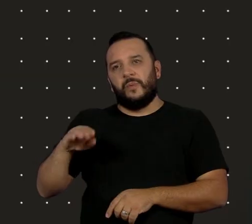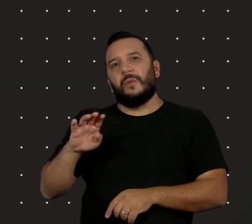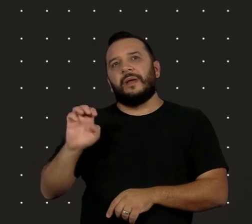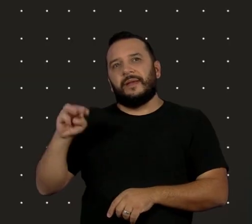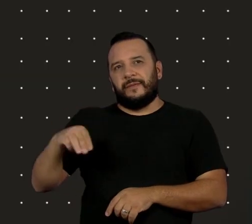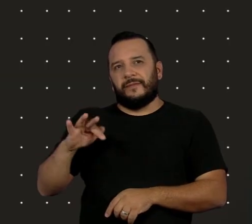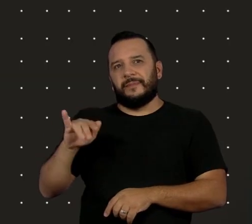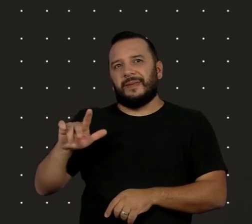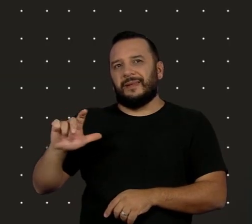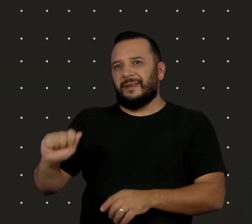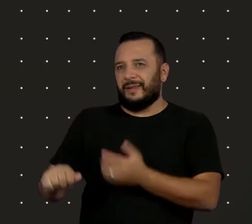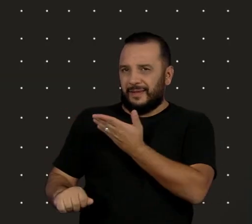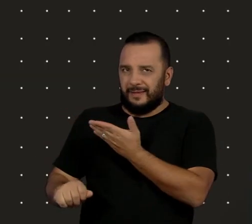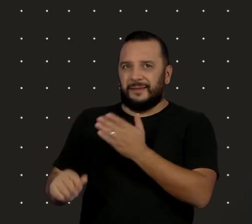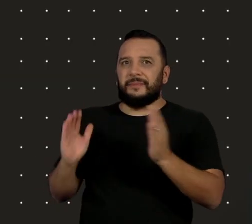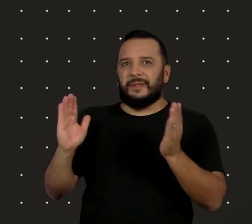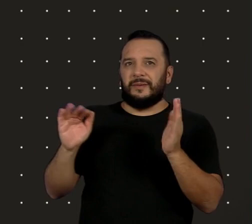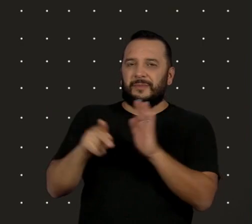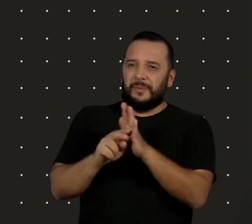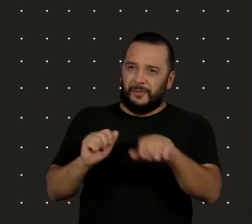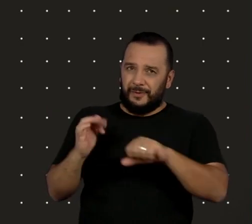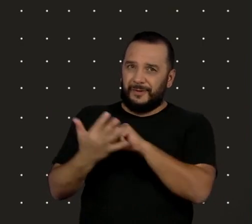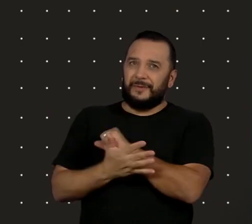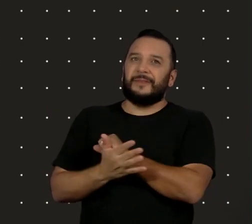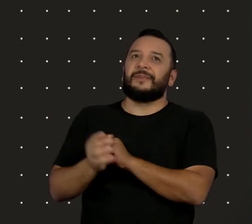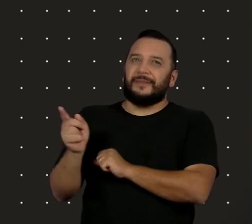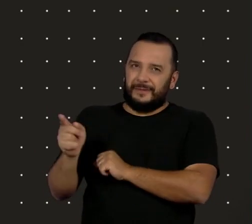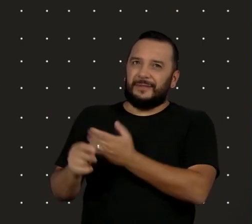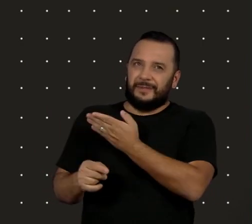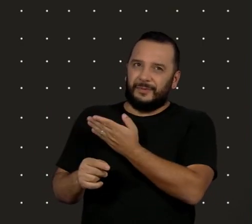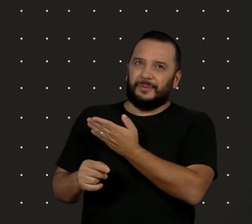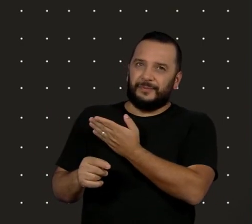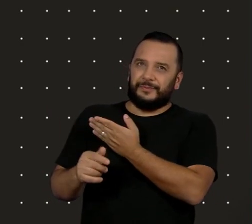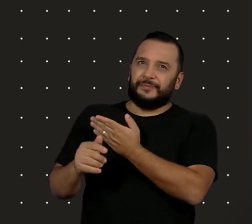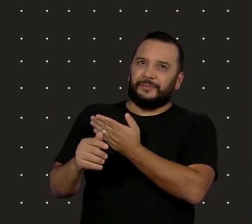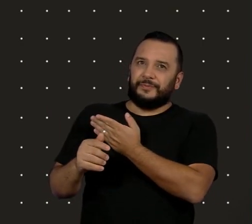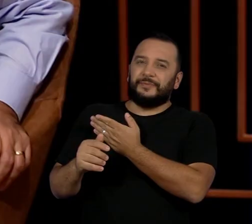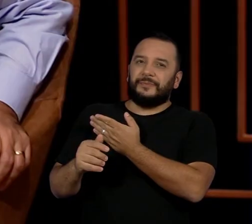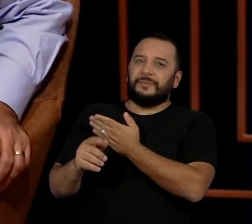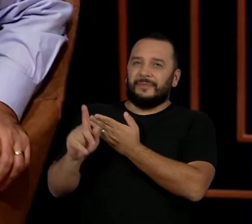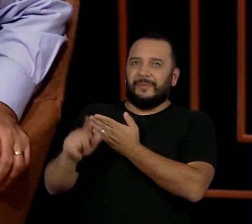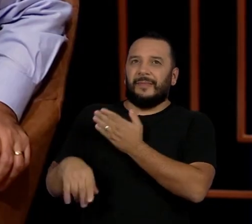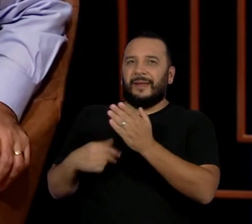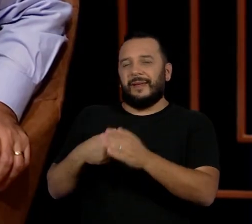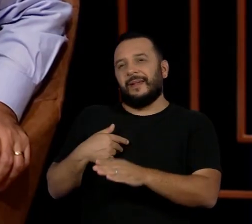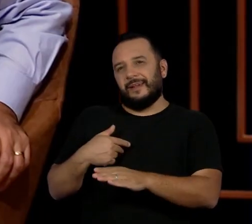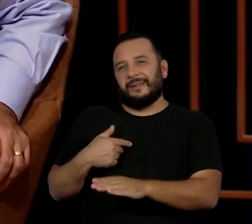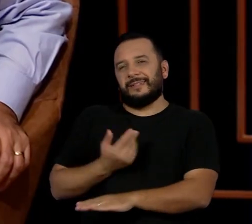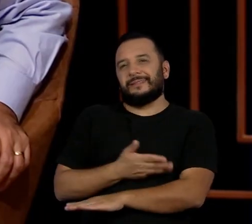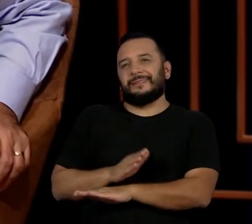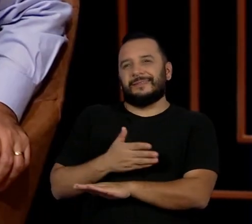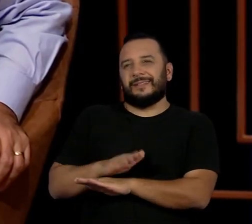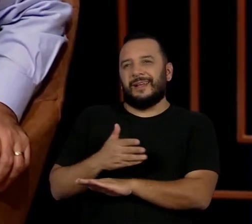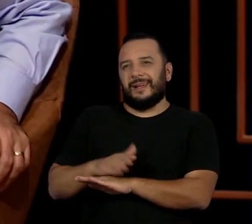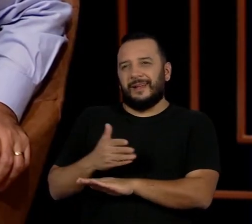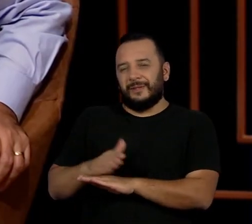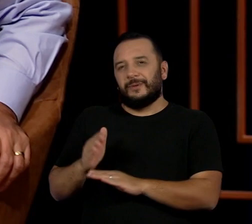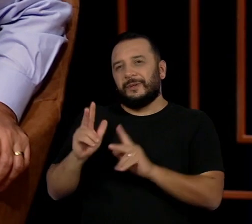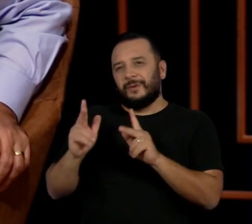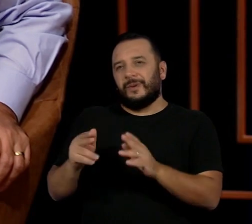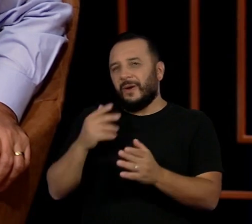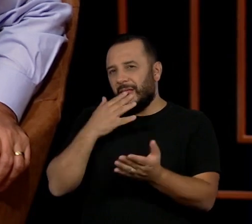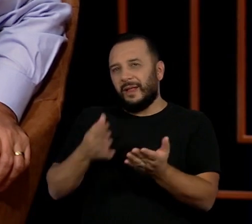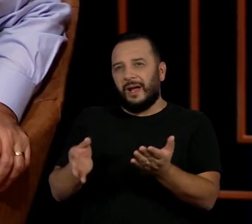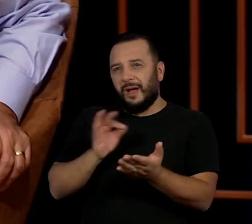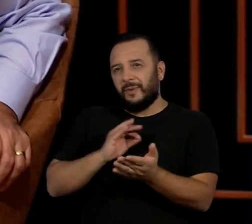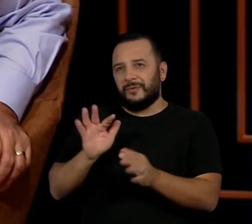Belmonte, eu fiz durante a pandemia. É esse filme que você falou aí da pandemia, entendeu? Que é um ensaio em cima do álbum, um álbum de família. Eu